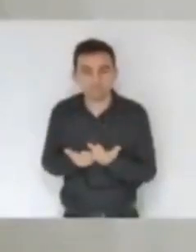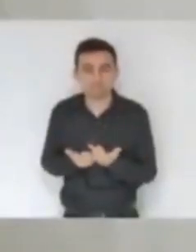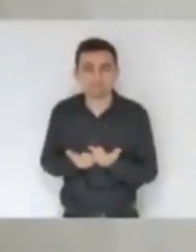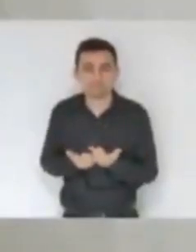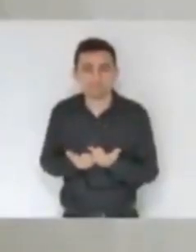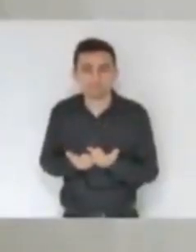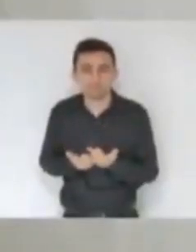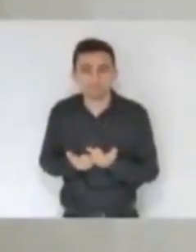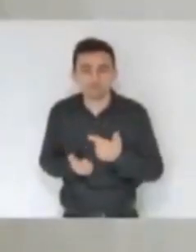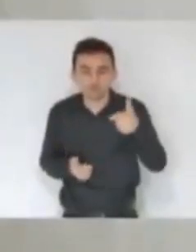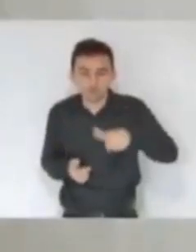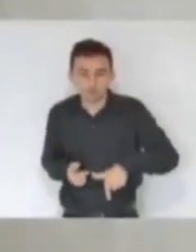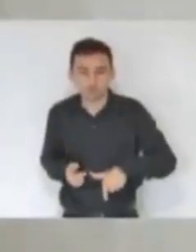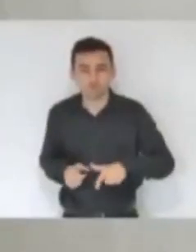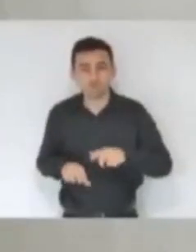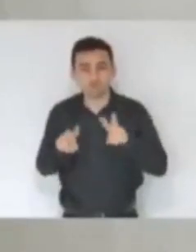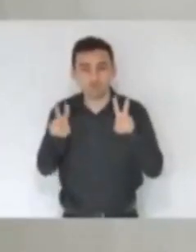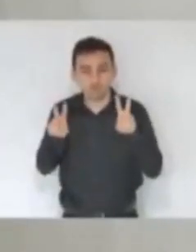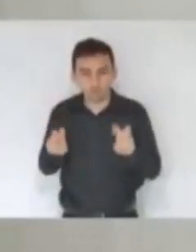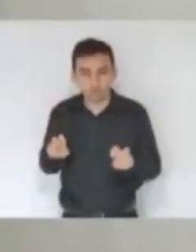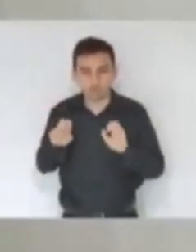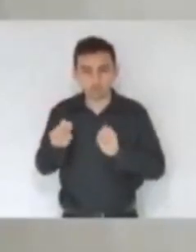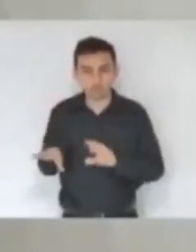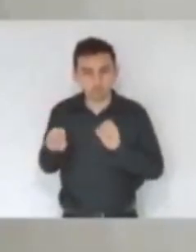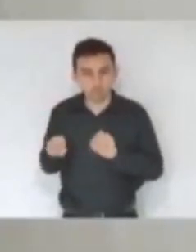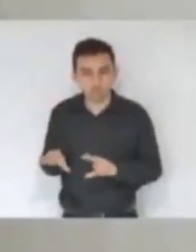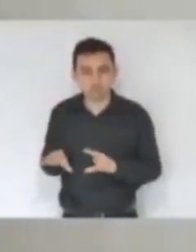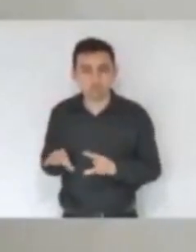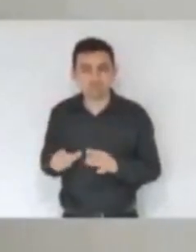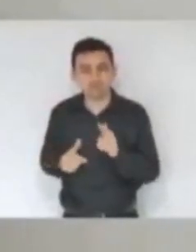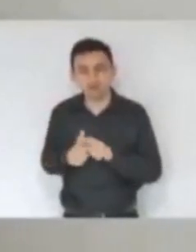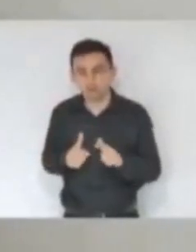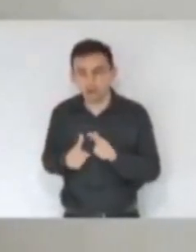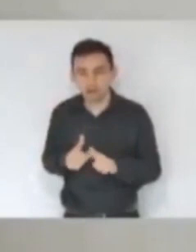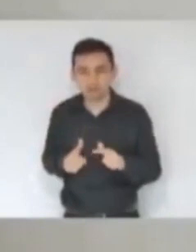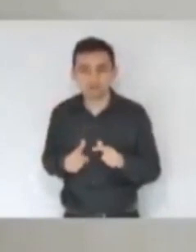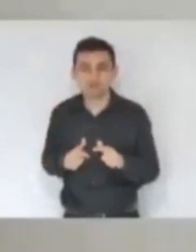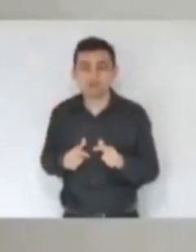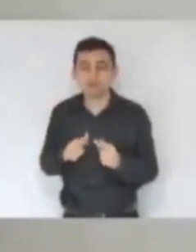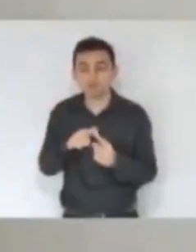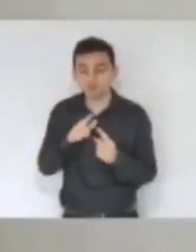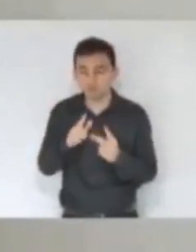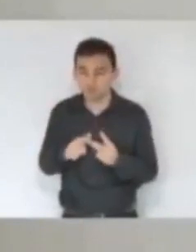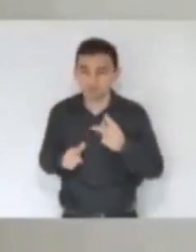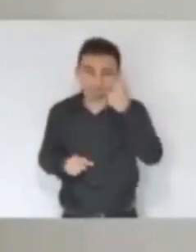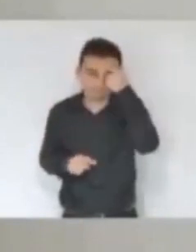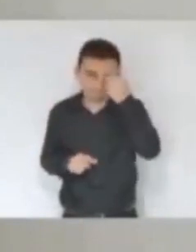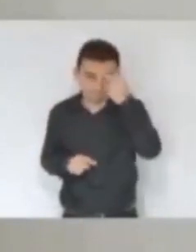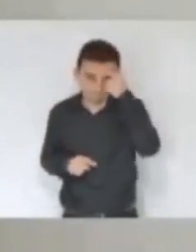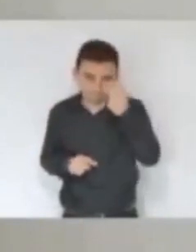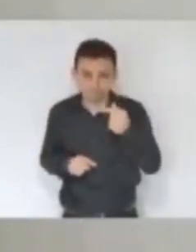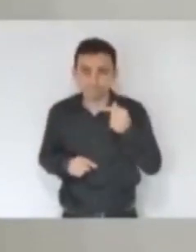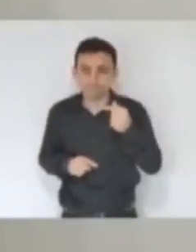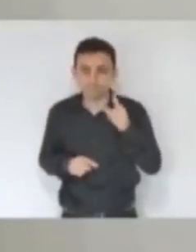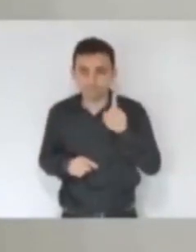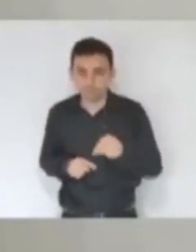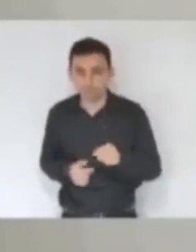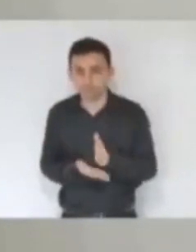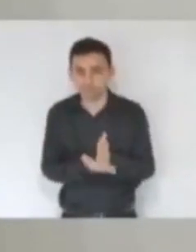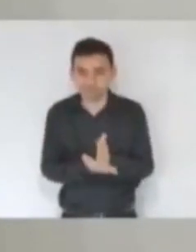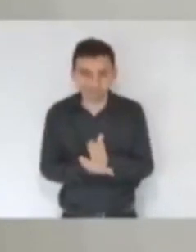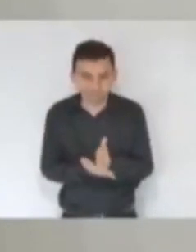Novamente, eu venho falar do tema da educação e do problema que estamos enfrentando nas nossas duas universidades federais, Universidade Federal da Fronteira